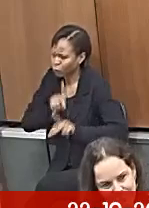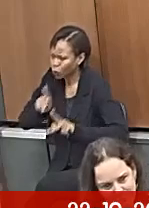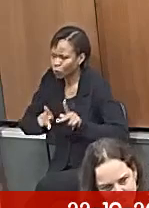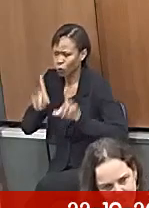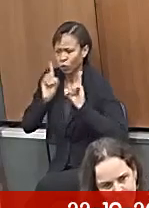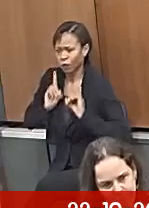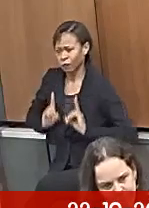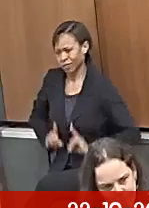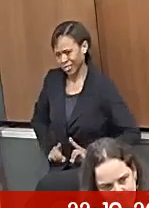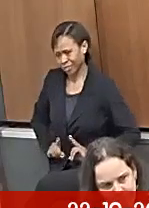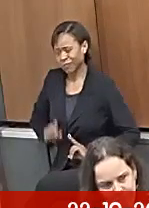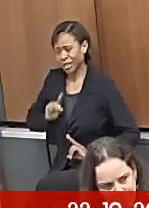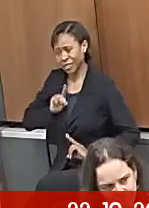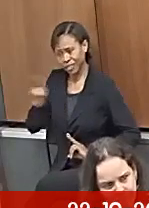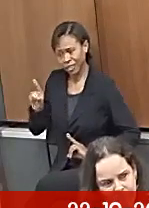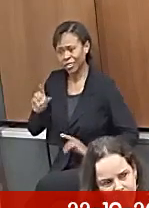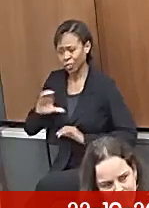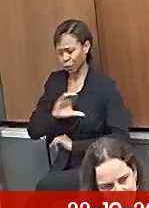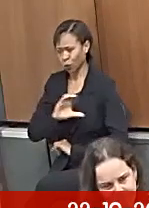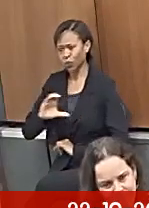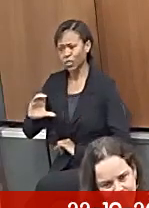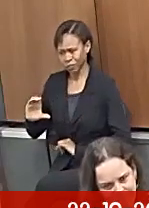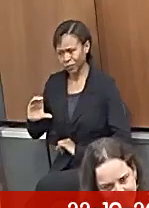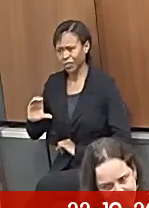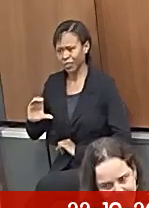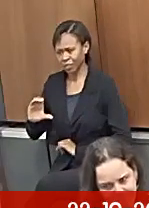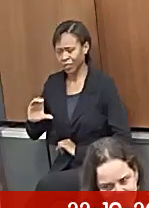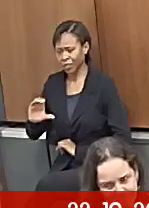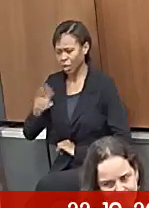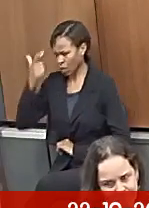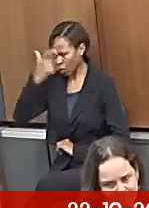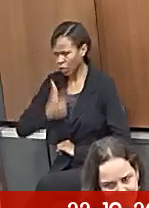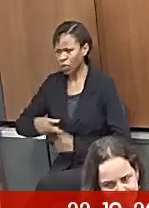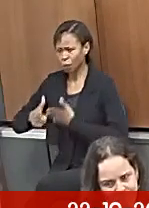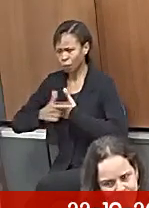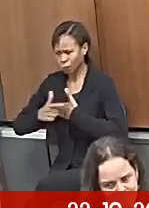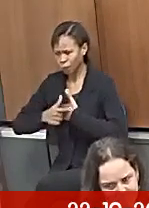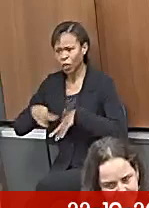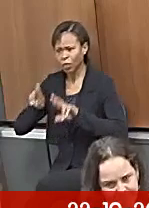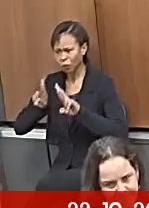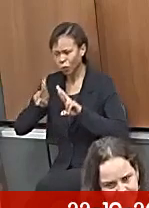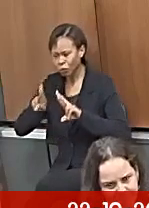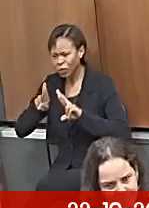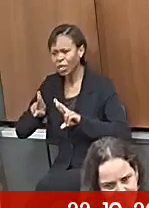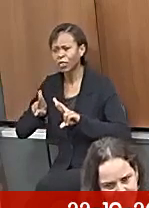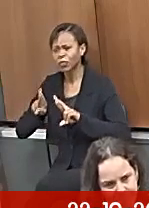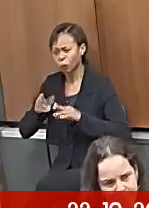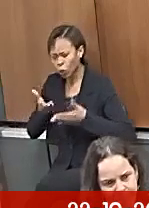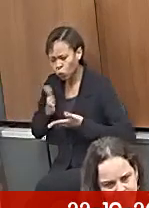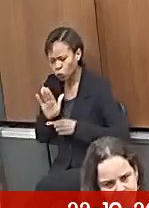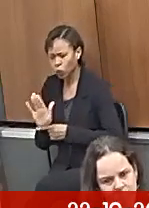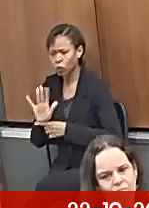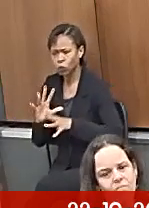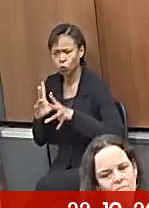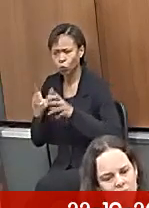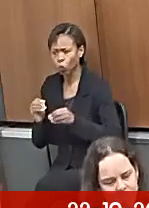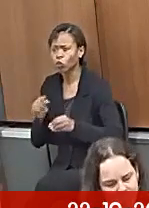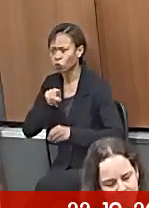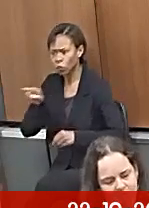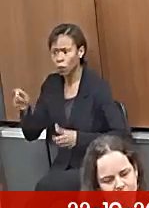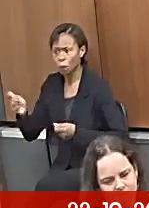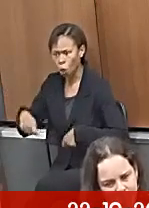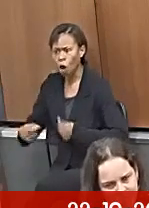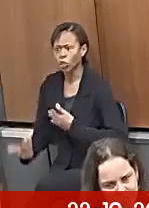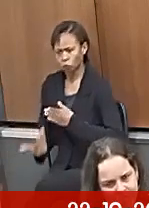da corredoria. E o nosso papel é articular todos. E eu quero que vocês batam na nossa porta do Estado, que nós estamos